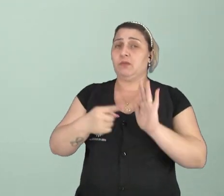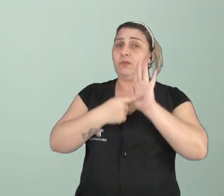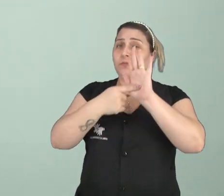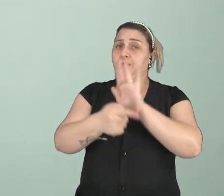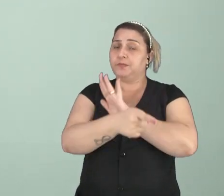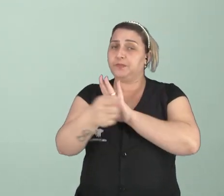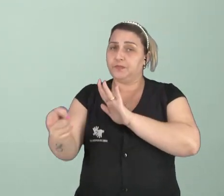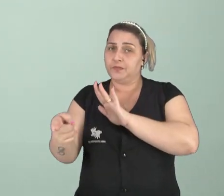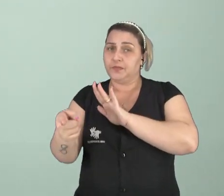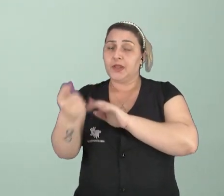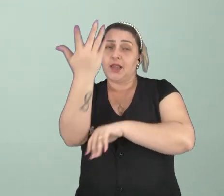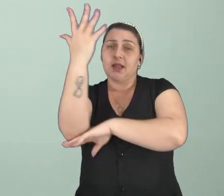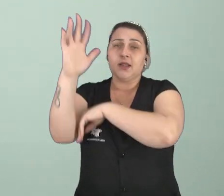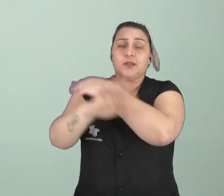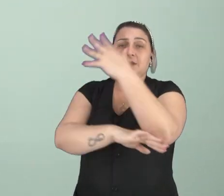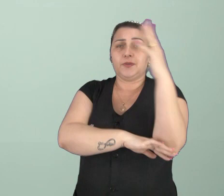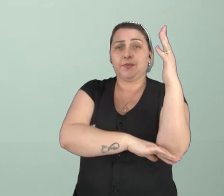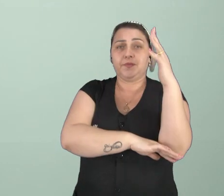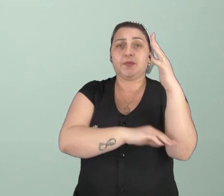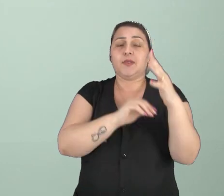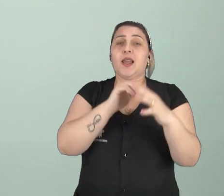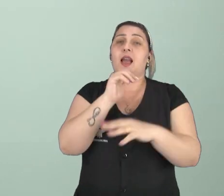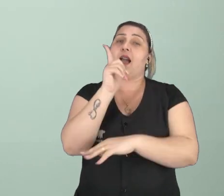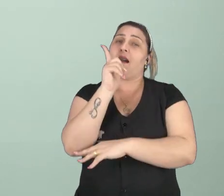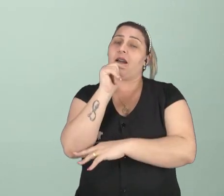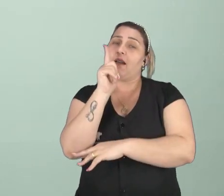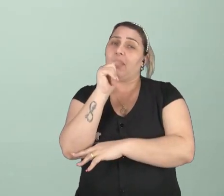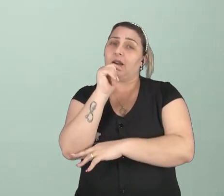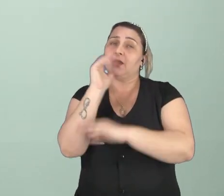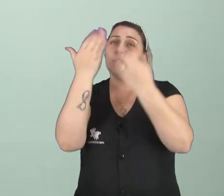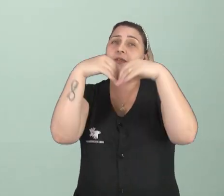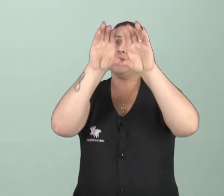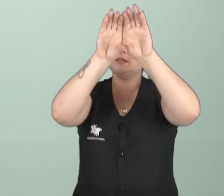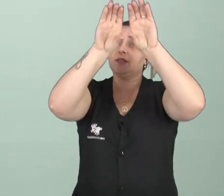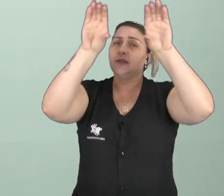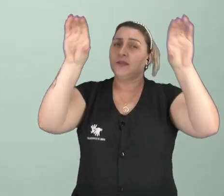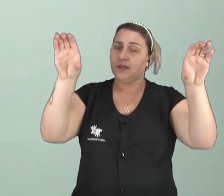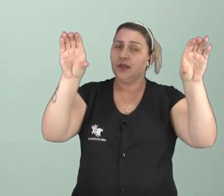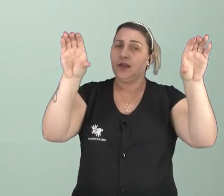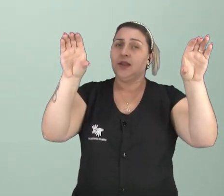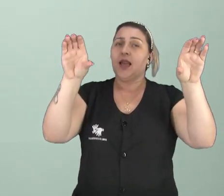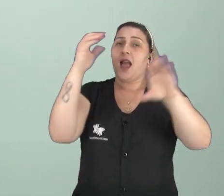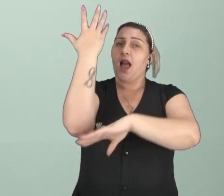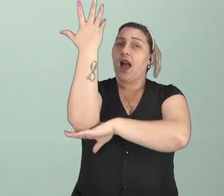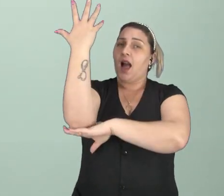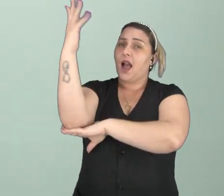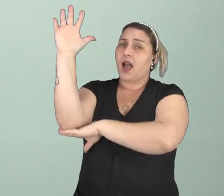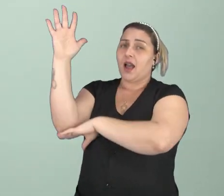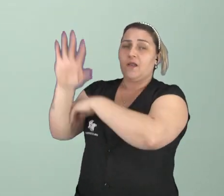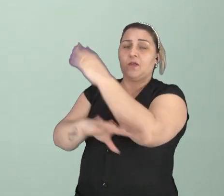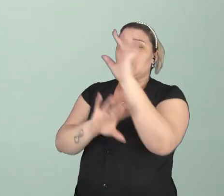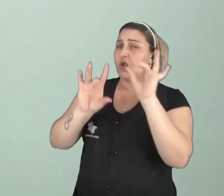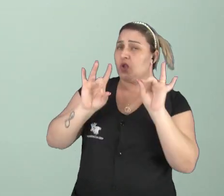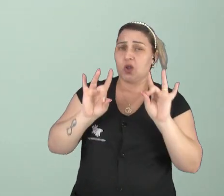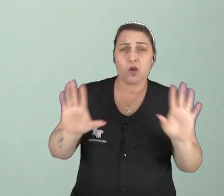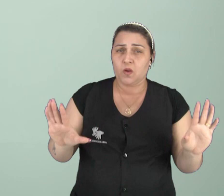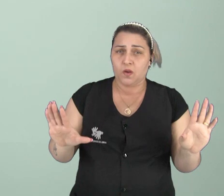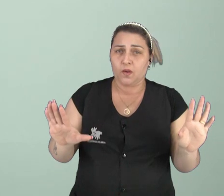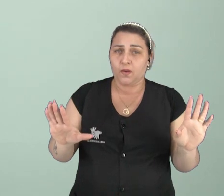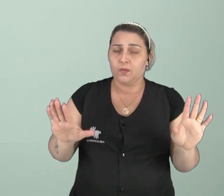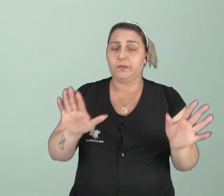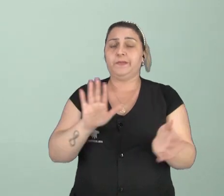de ver? Natureza, água, céu, árvores, só isso é